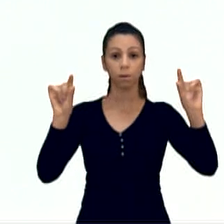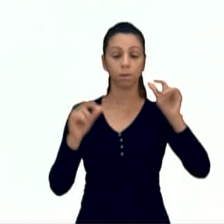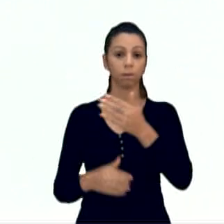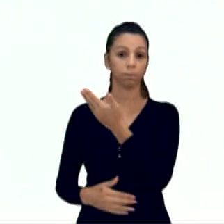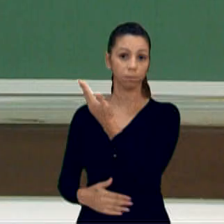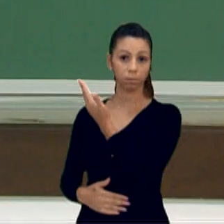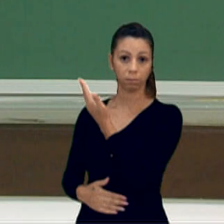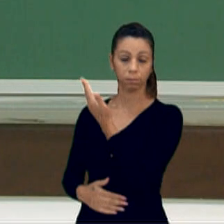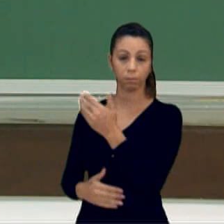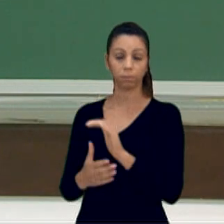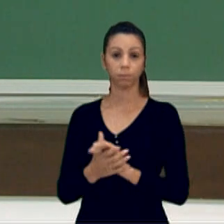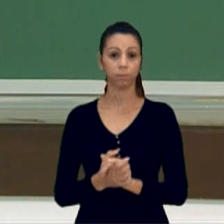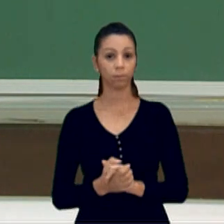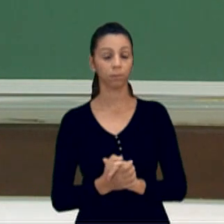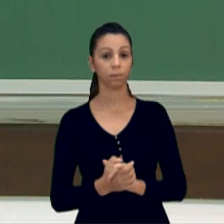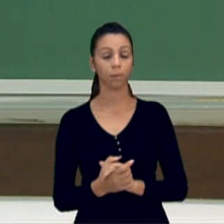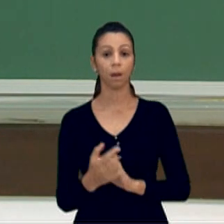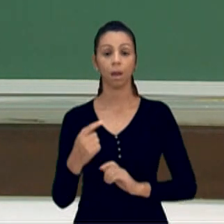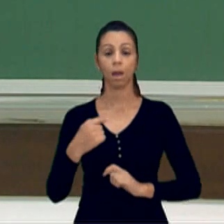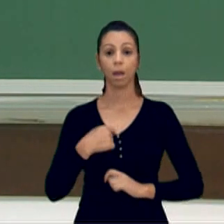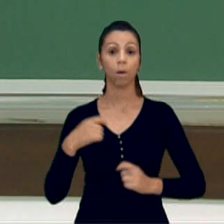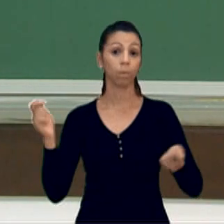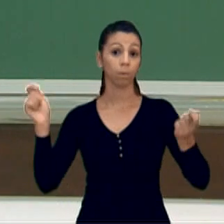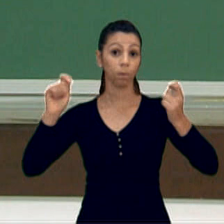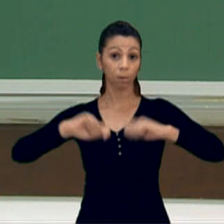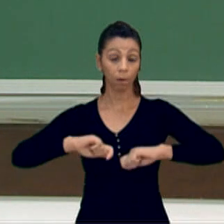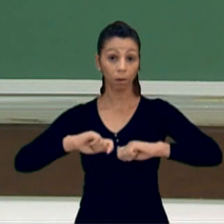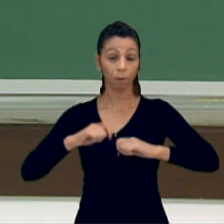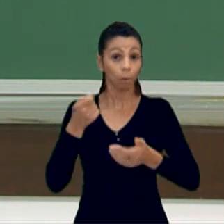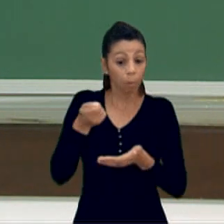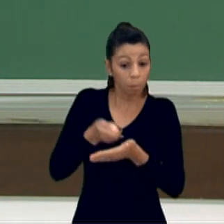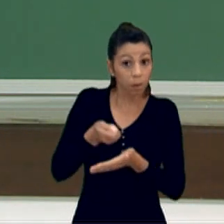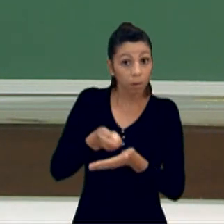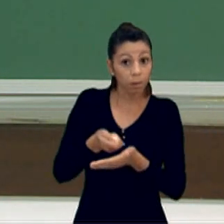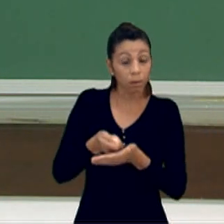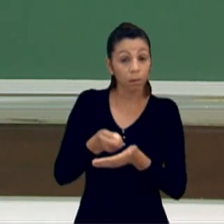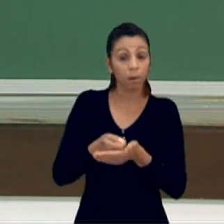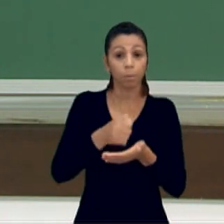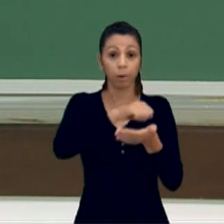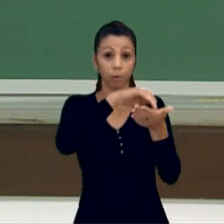homework. Eu devo fazer a minha lição de casa. É uma obrigação.